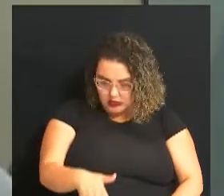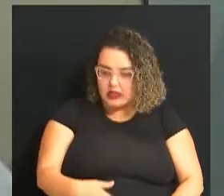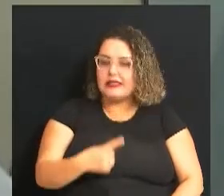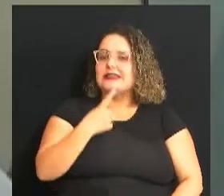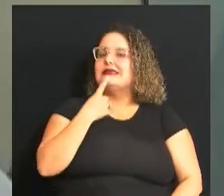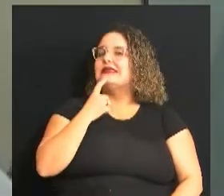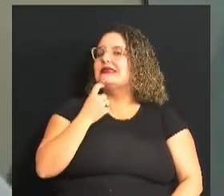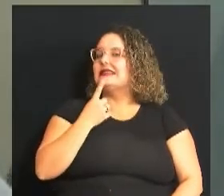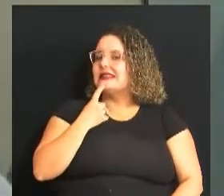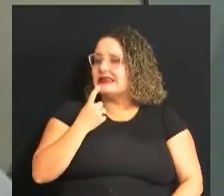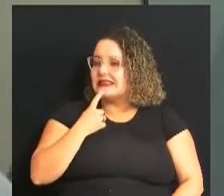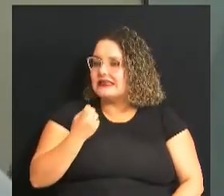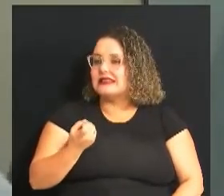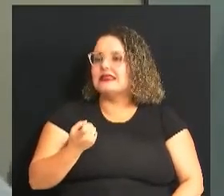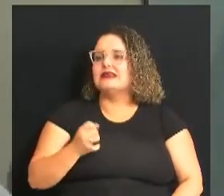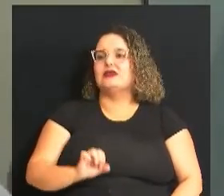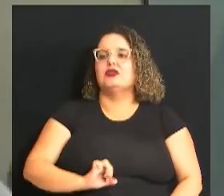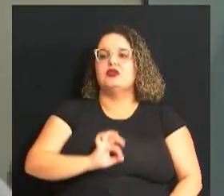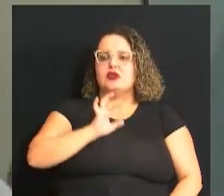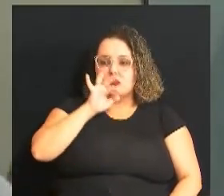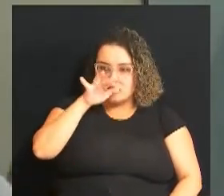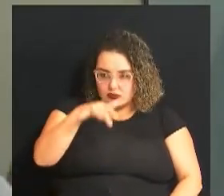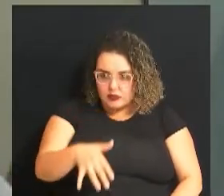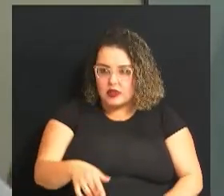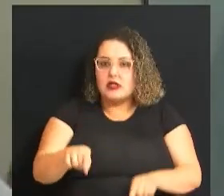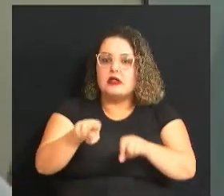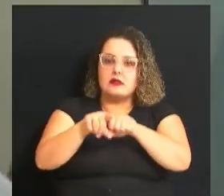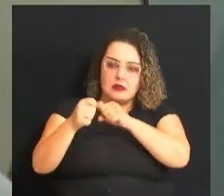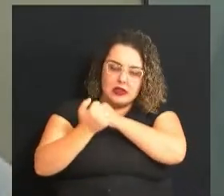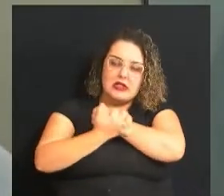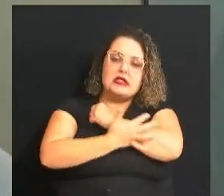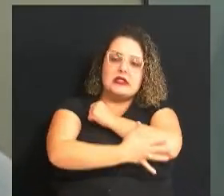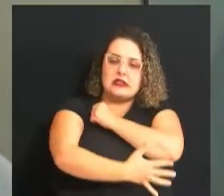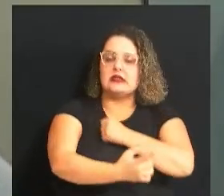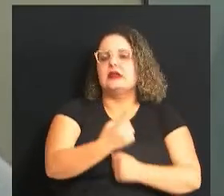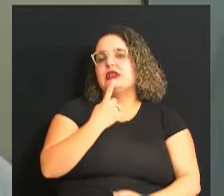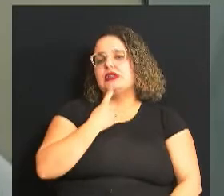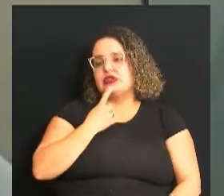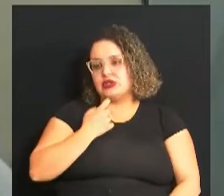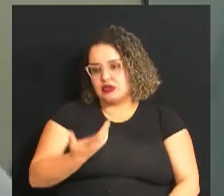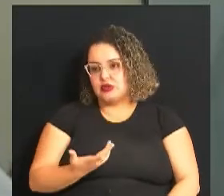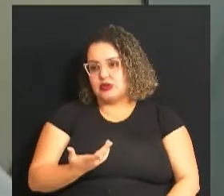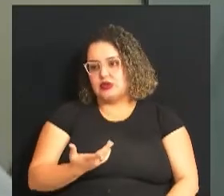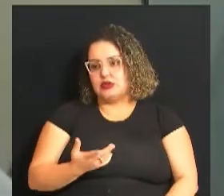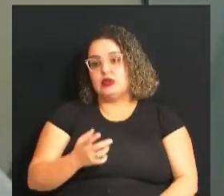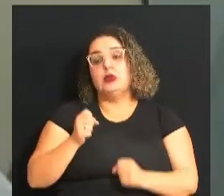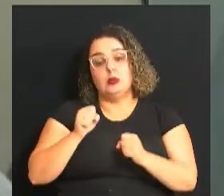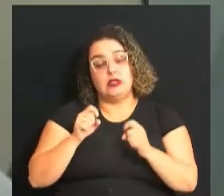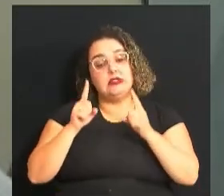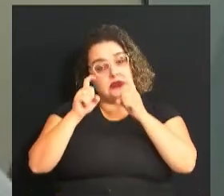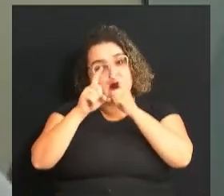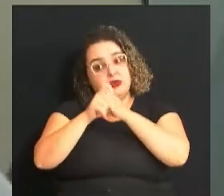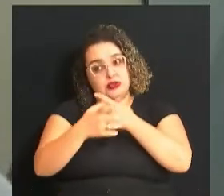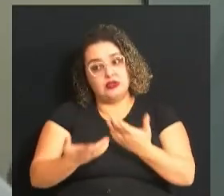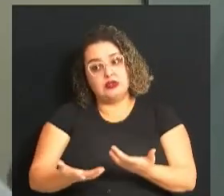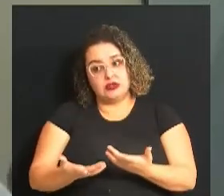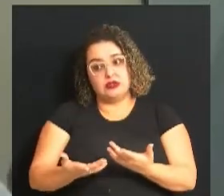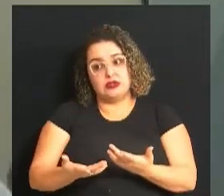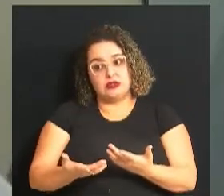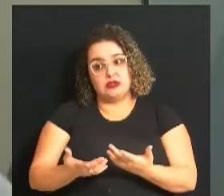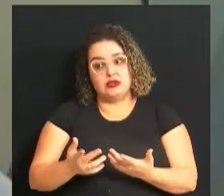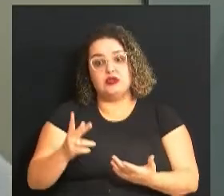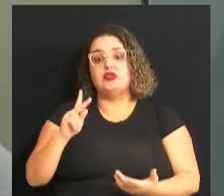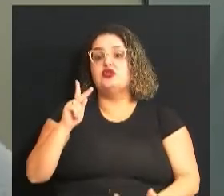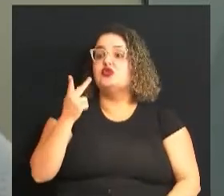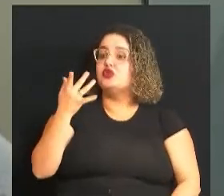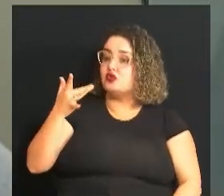sangramentos, tanto vômitos com sangue quanto fezes com sangue, e isso ser uma complicação de uma